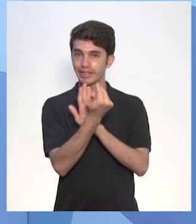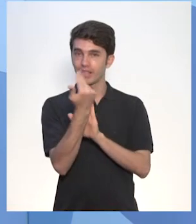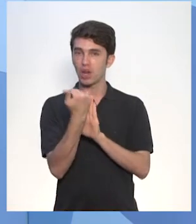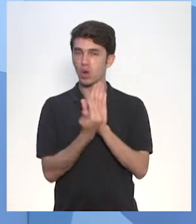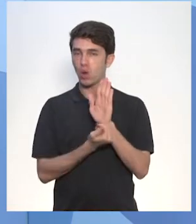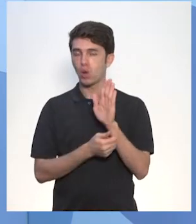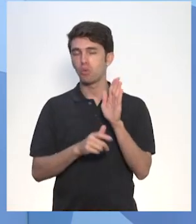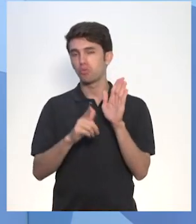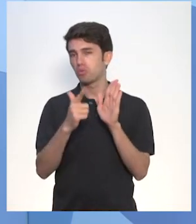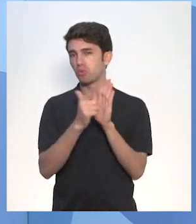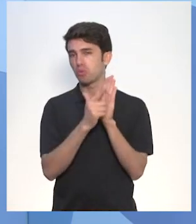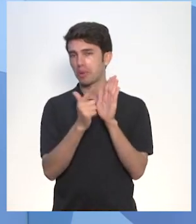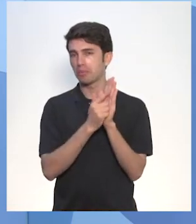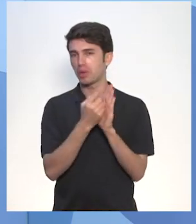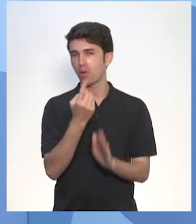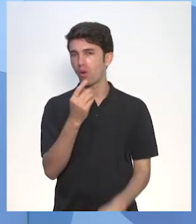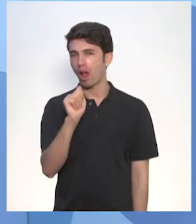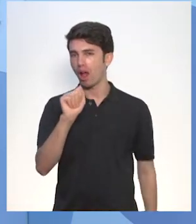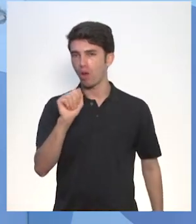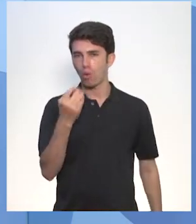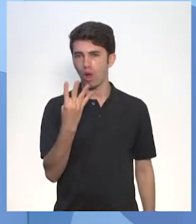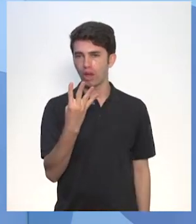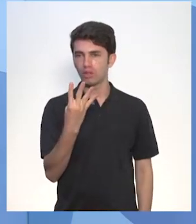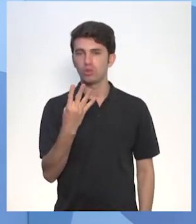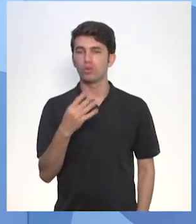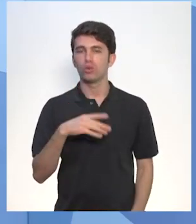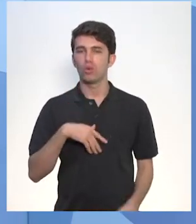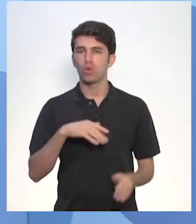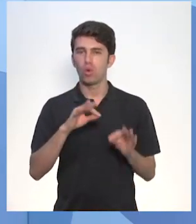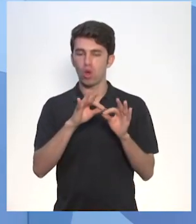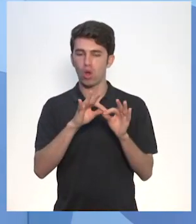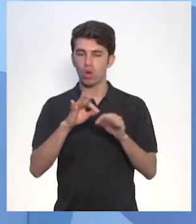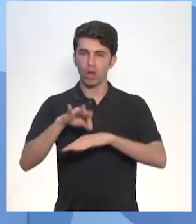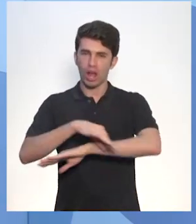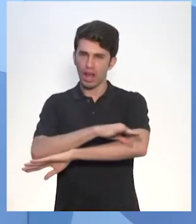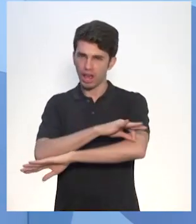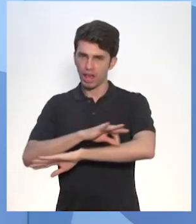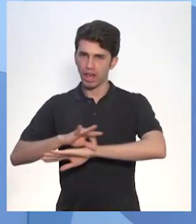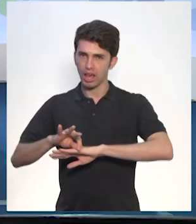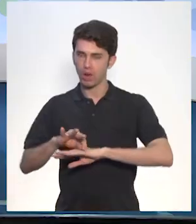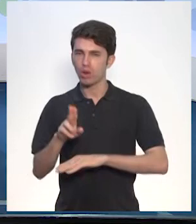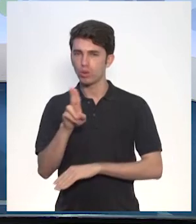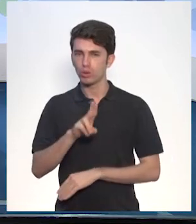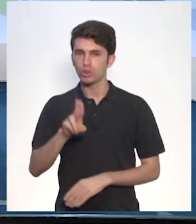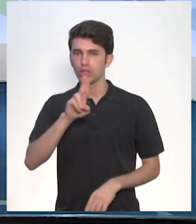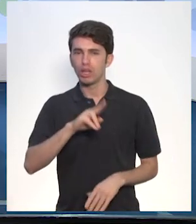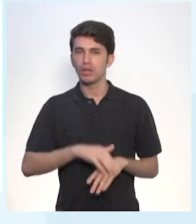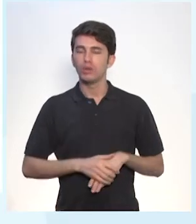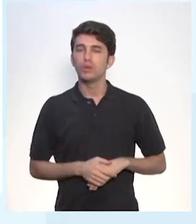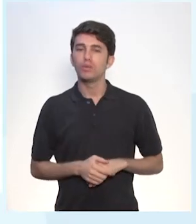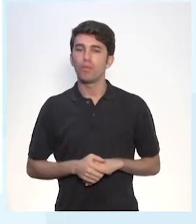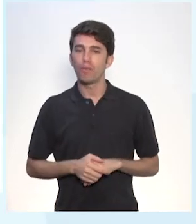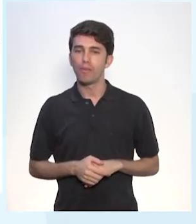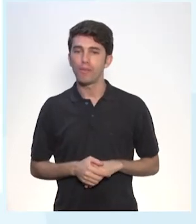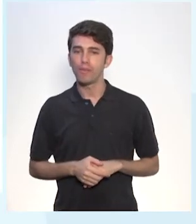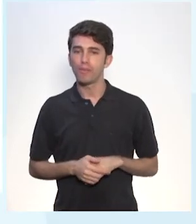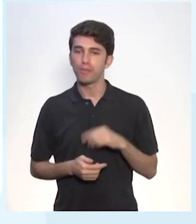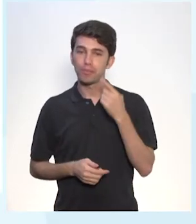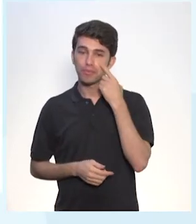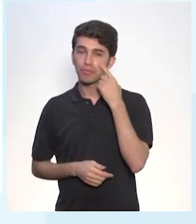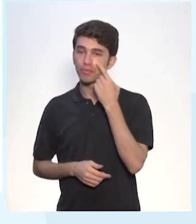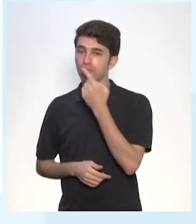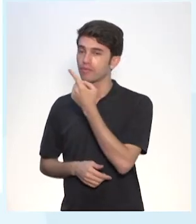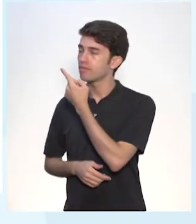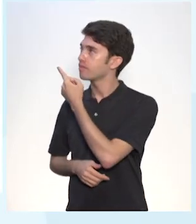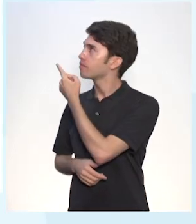folha, né, num papel de sulfite, com uma régua. E só voltando agora o que está na tela do